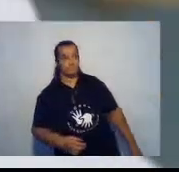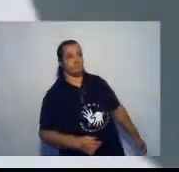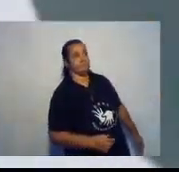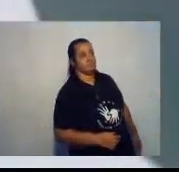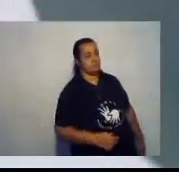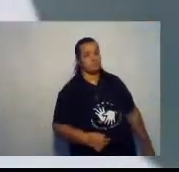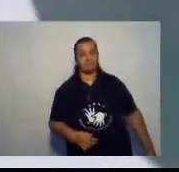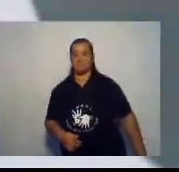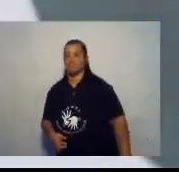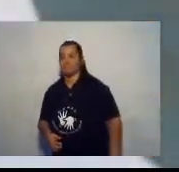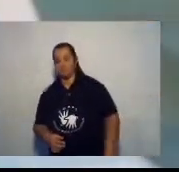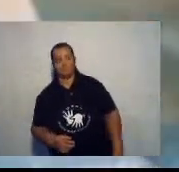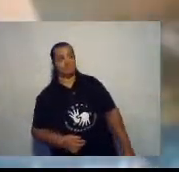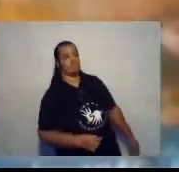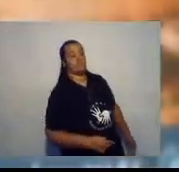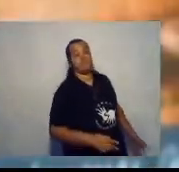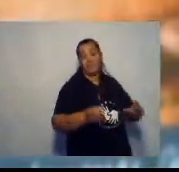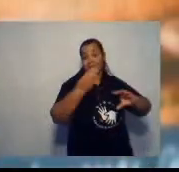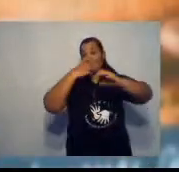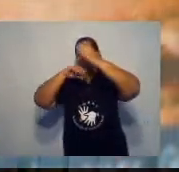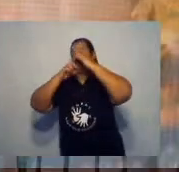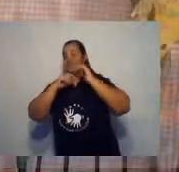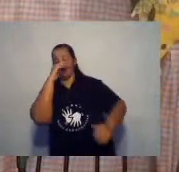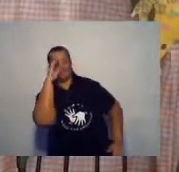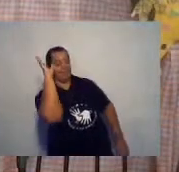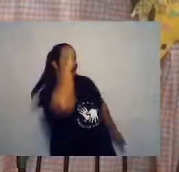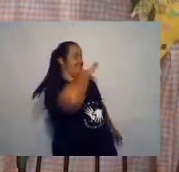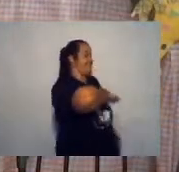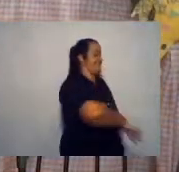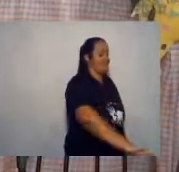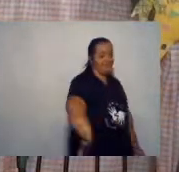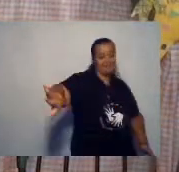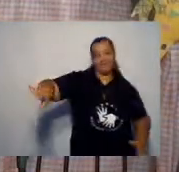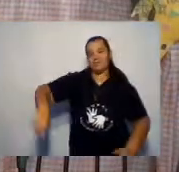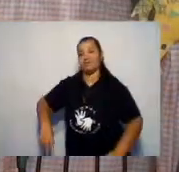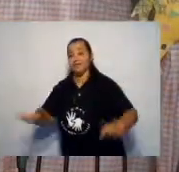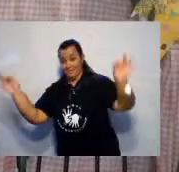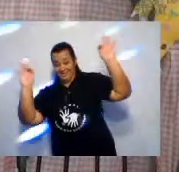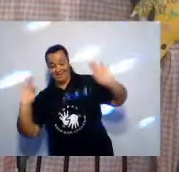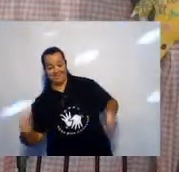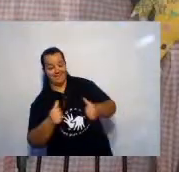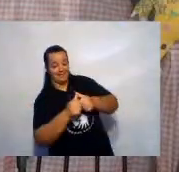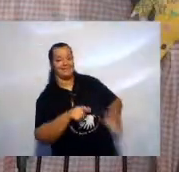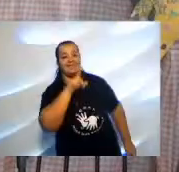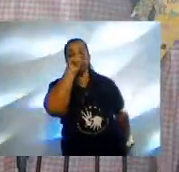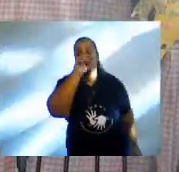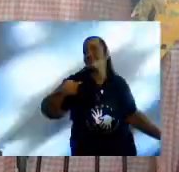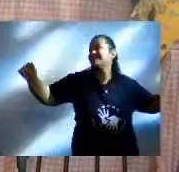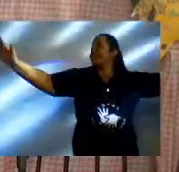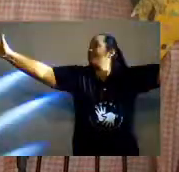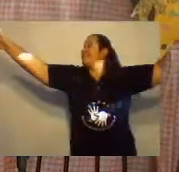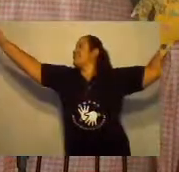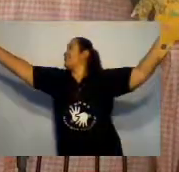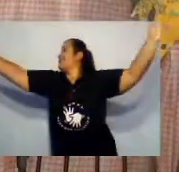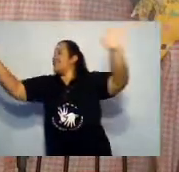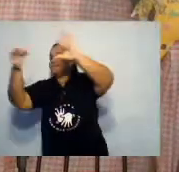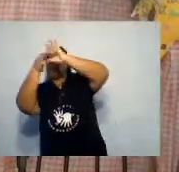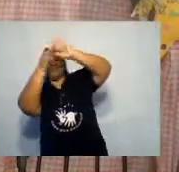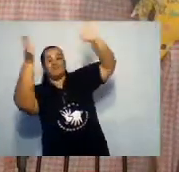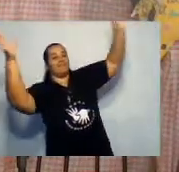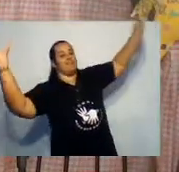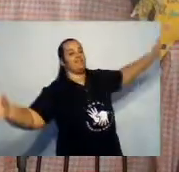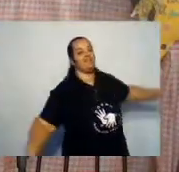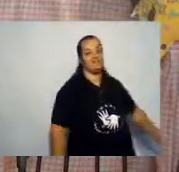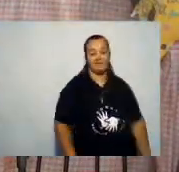beijo grande no coração de vocês. Quem canta os males espanta, a gente é feliz, tal qual um pássaro livre no